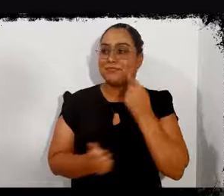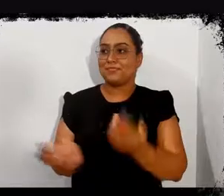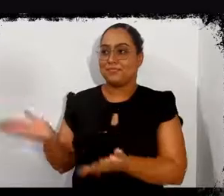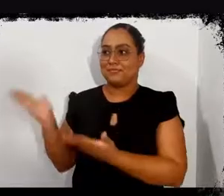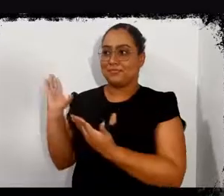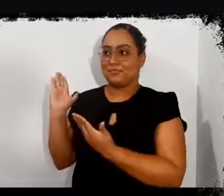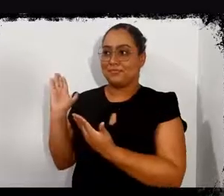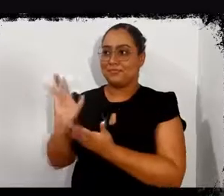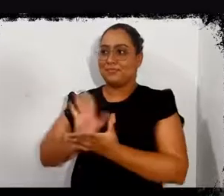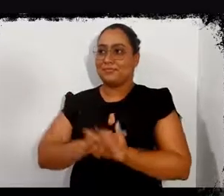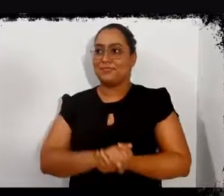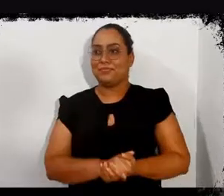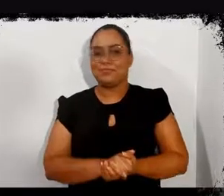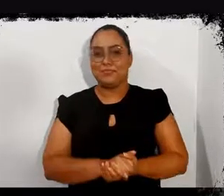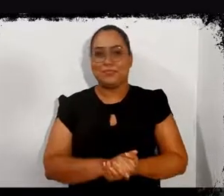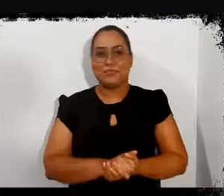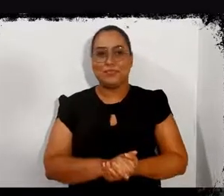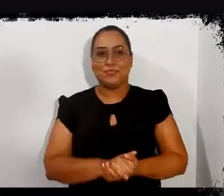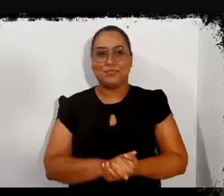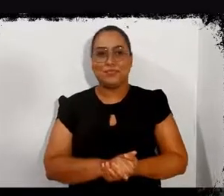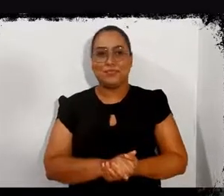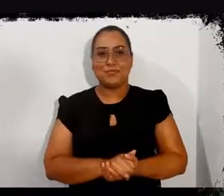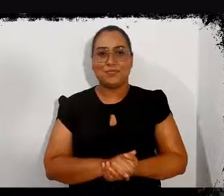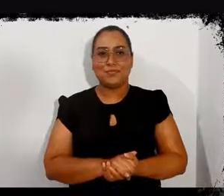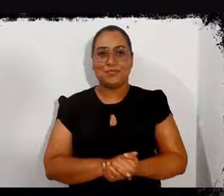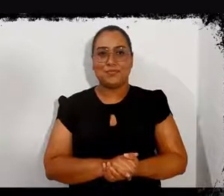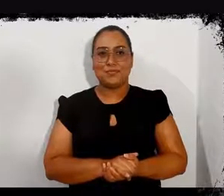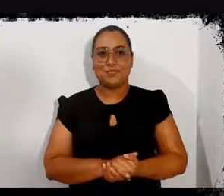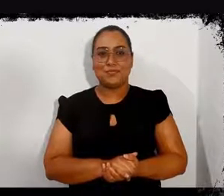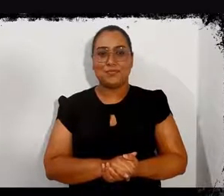Então, a primeira esfera de ação